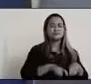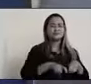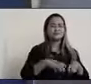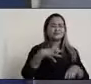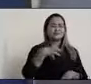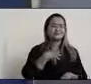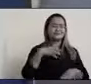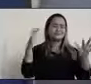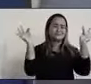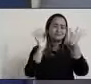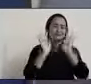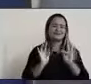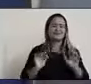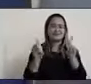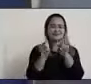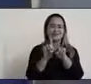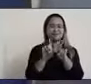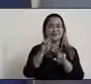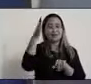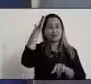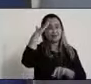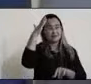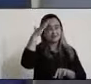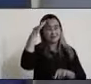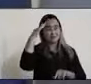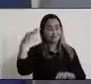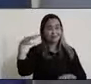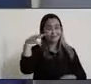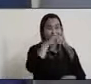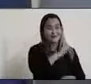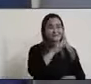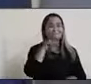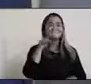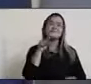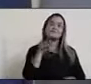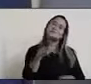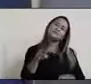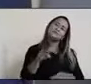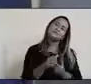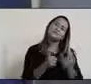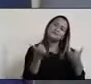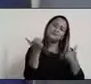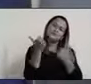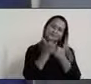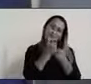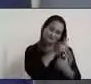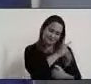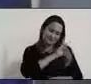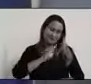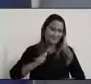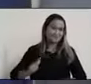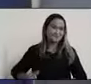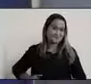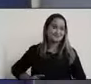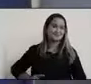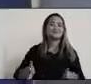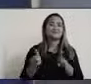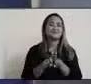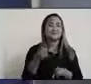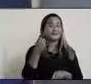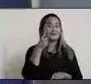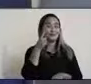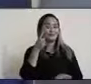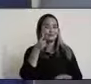breve Vossa Excelência vai assumir o cargo de governador e que terá um olhar especial para os nossos